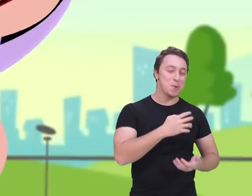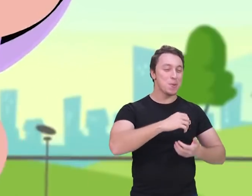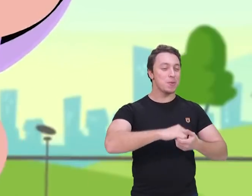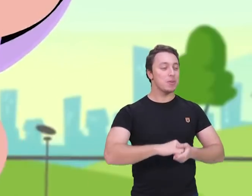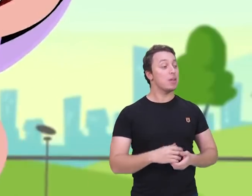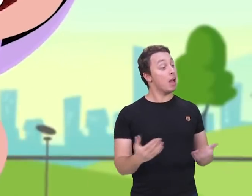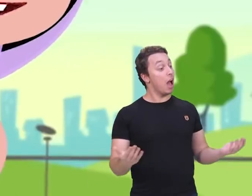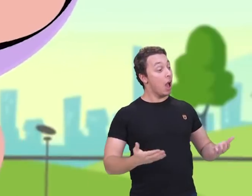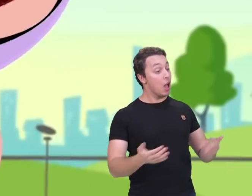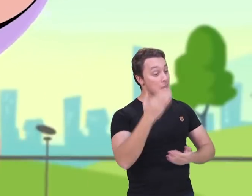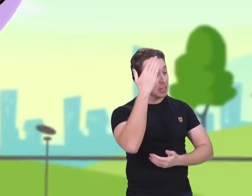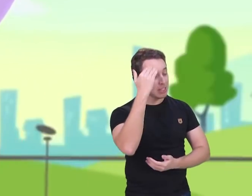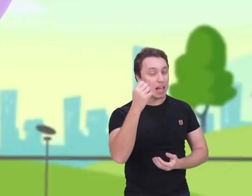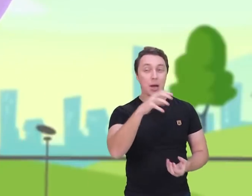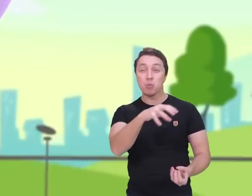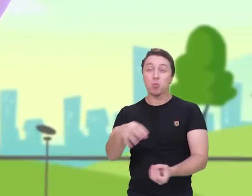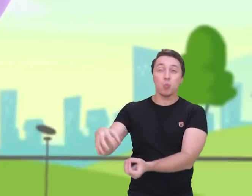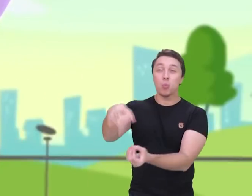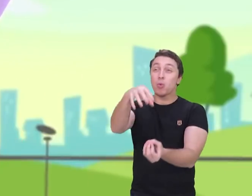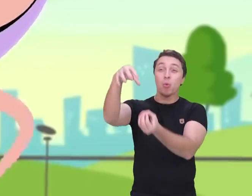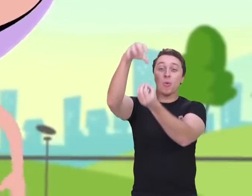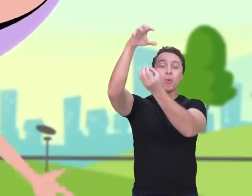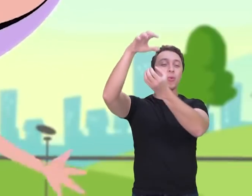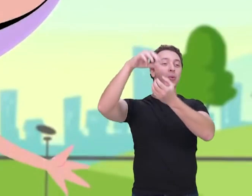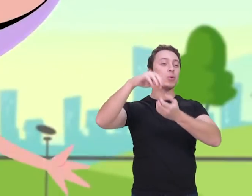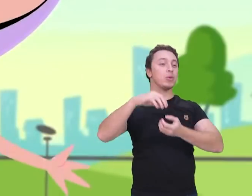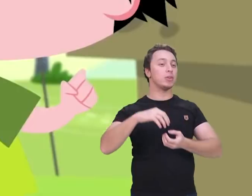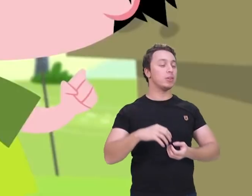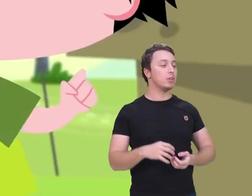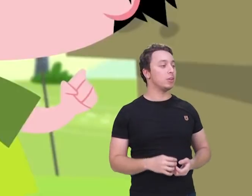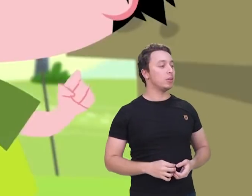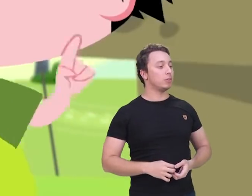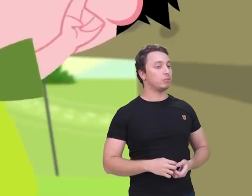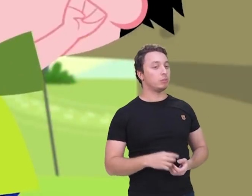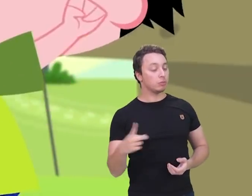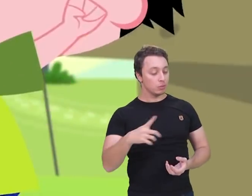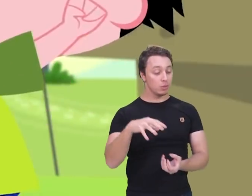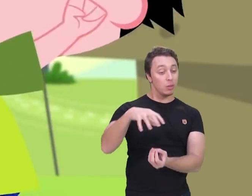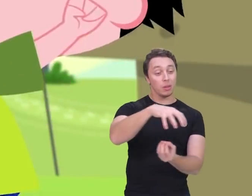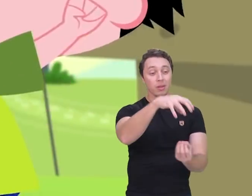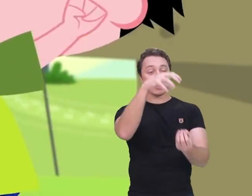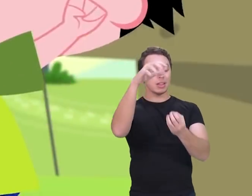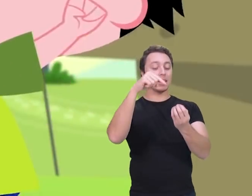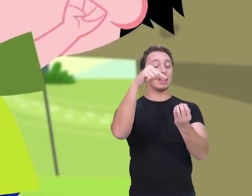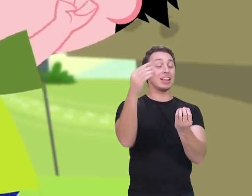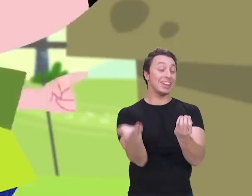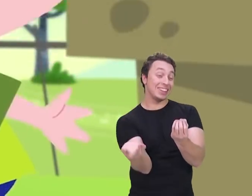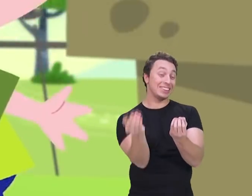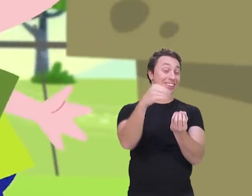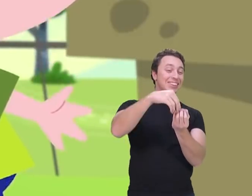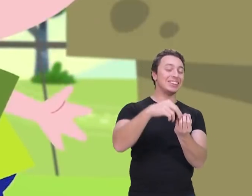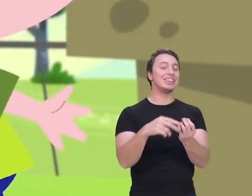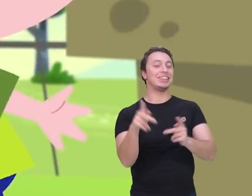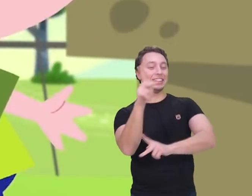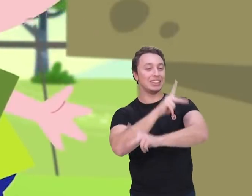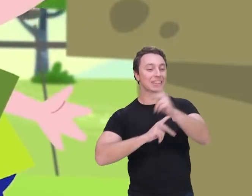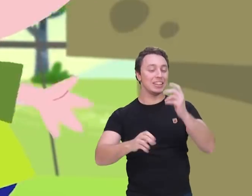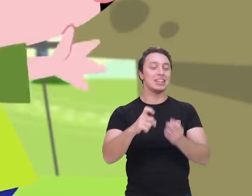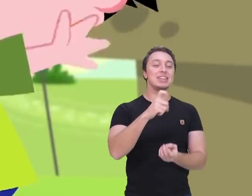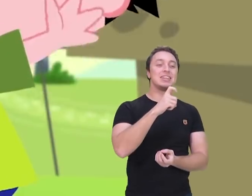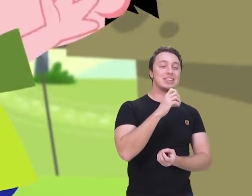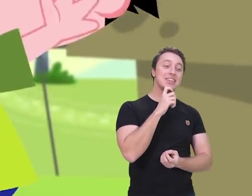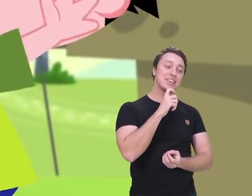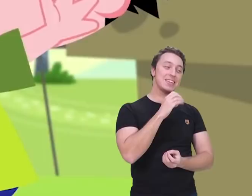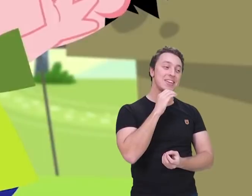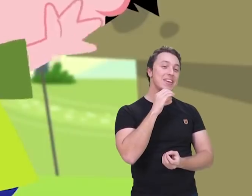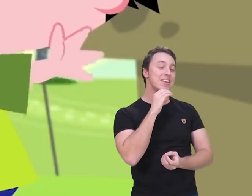já sabemos como o balão sobe lá pro céu! Os balões sabem que o ar quente dentro deles é mais